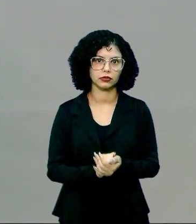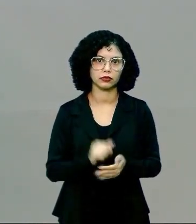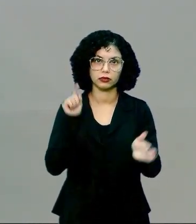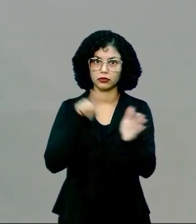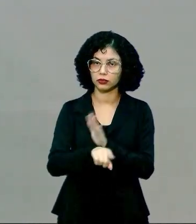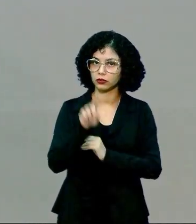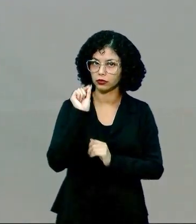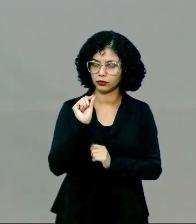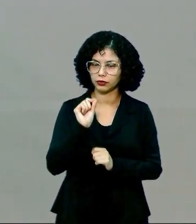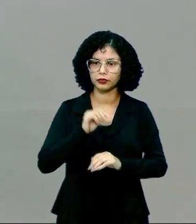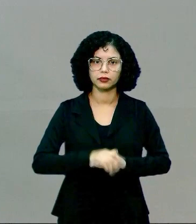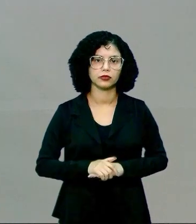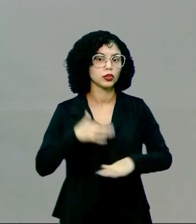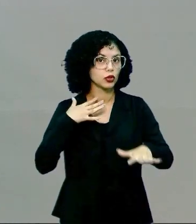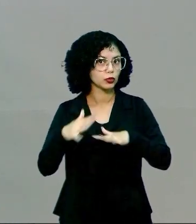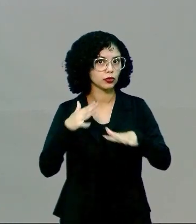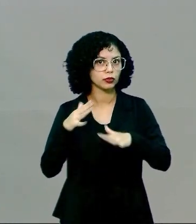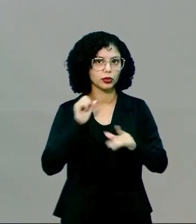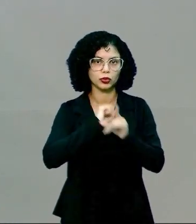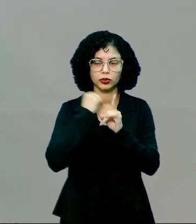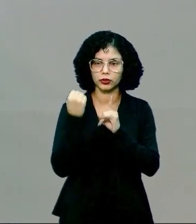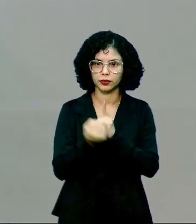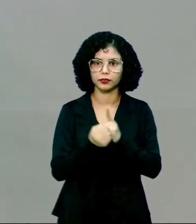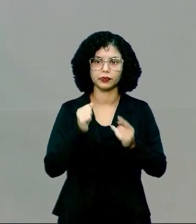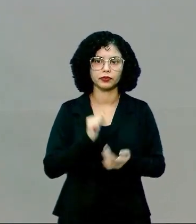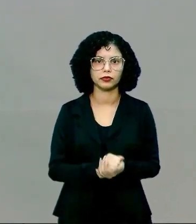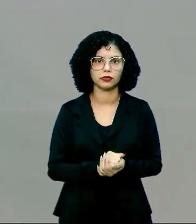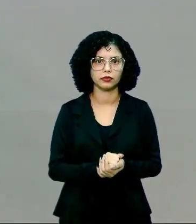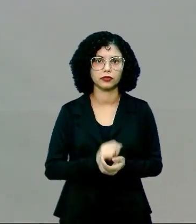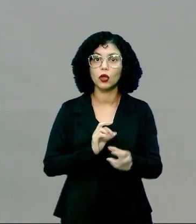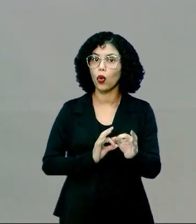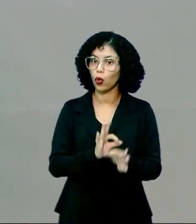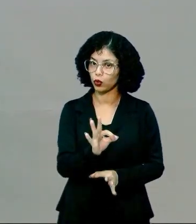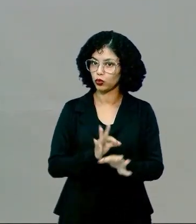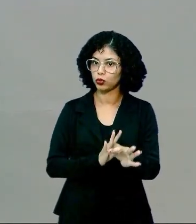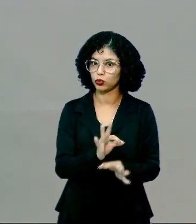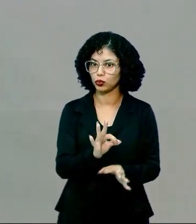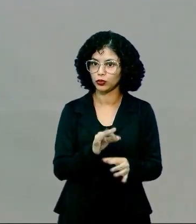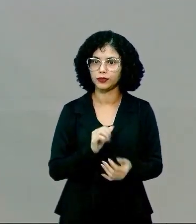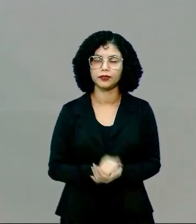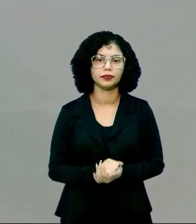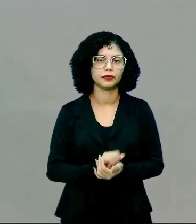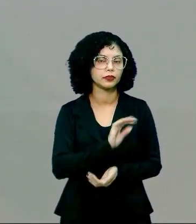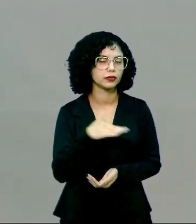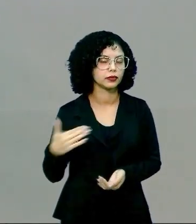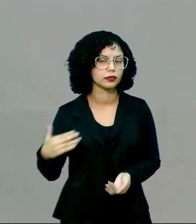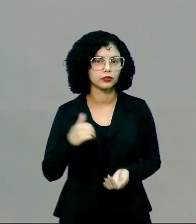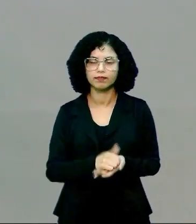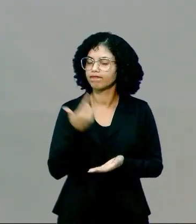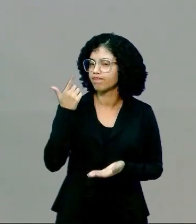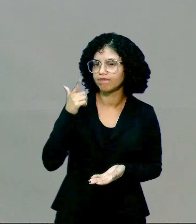seguinte forma: os movimentos sociais, eles se organizam